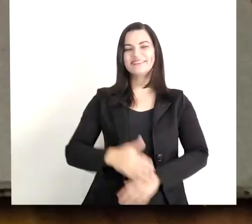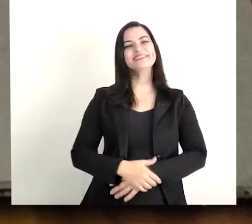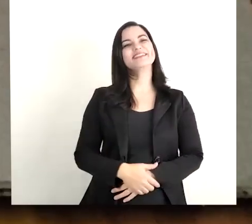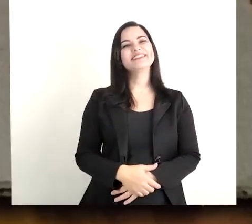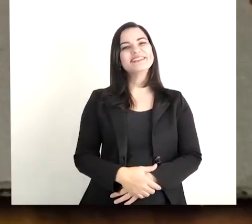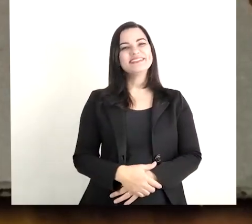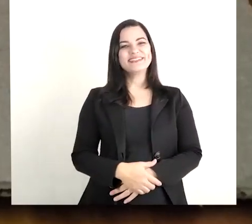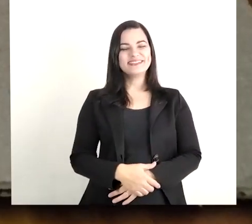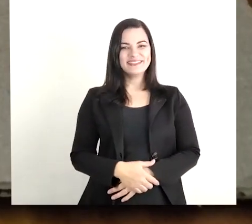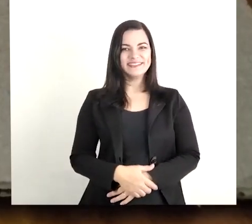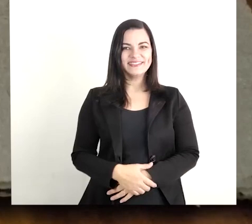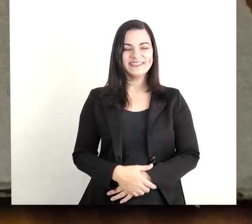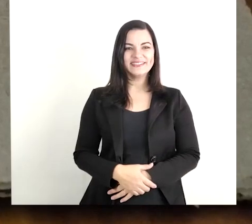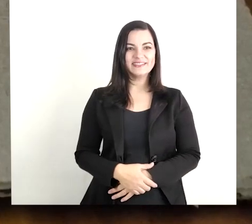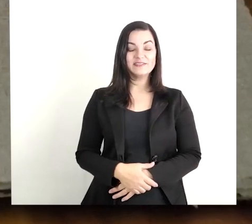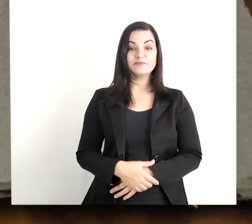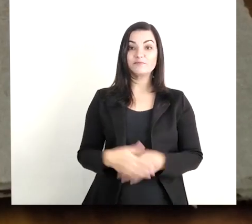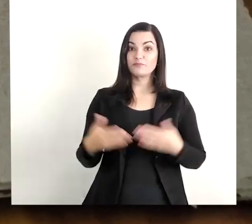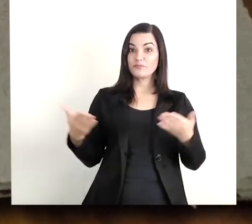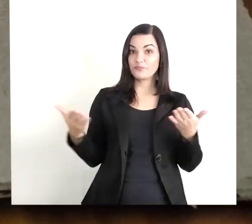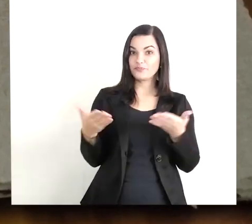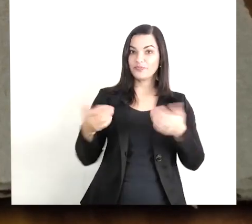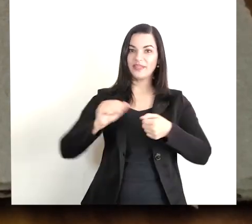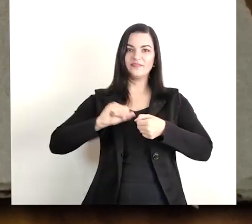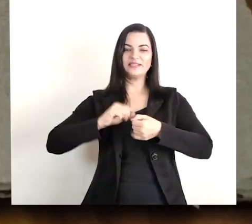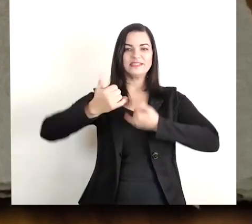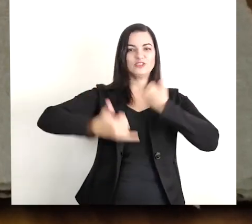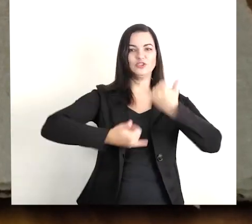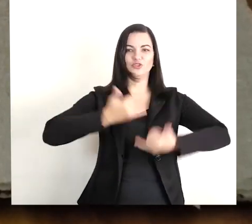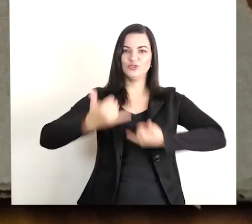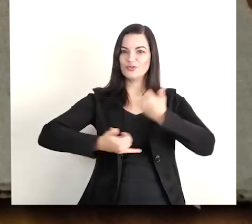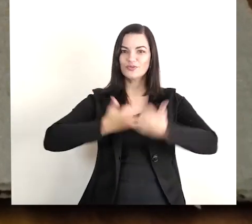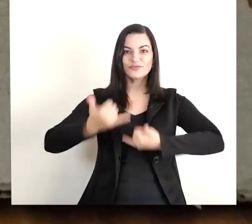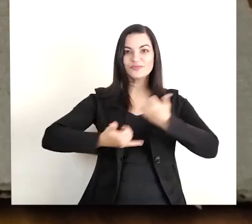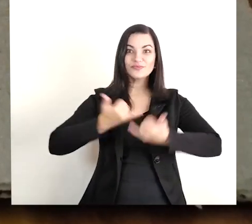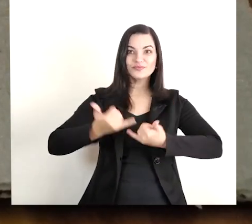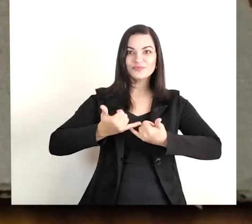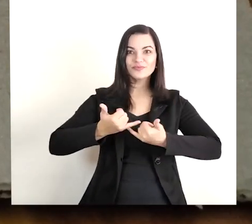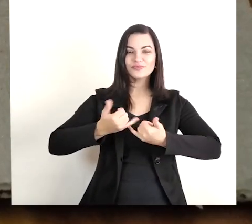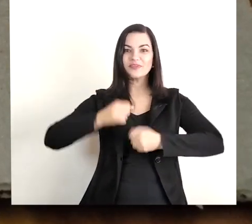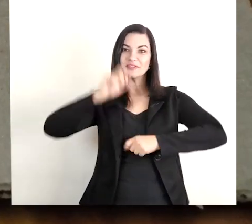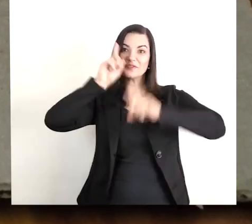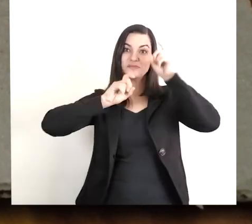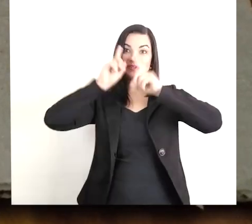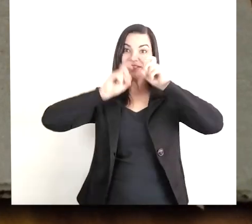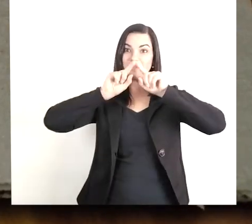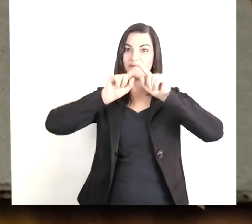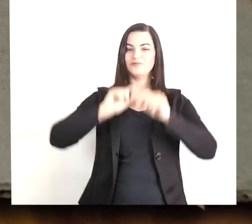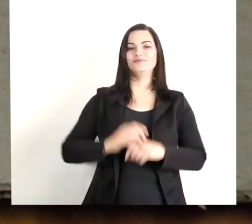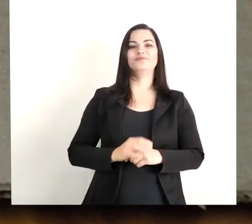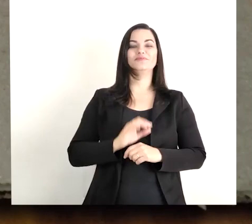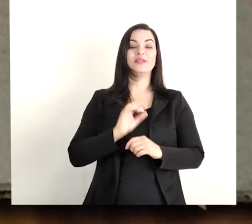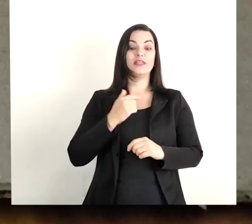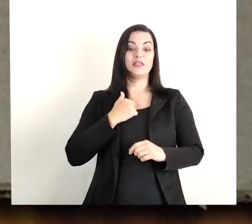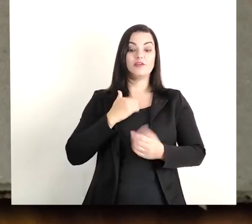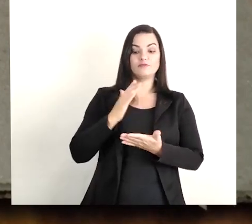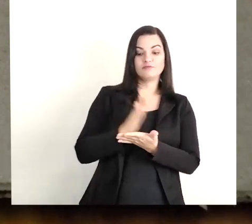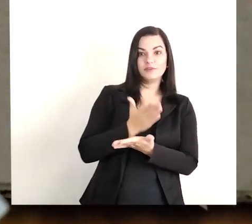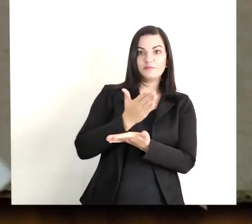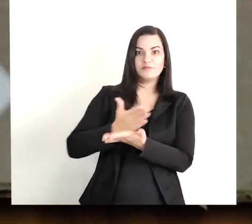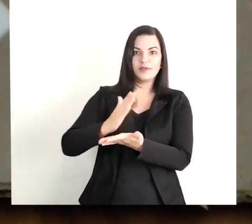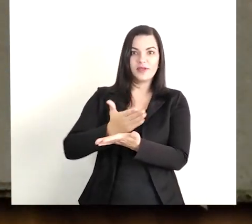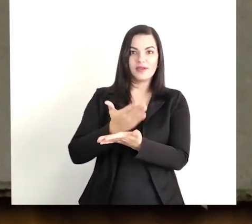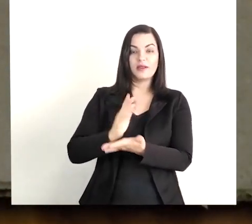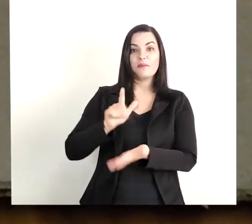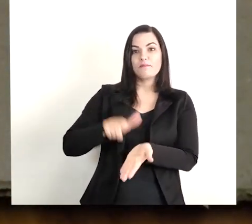lá? Vamos fazer então o nosso jogo da memória das expressões. Eu separei